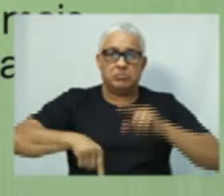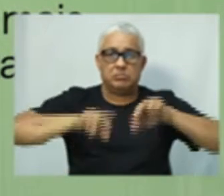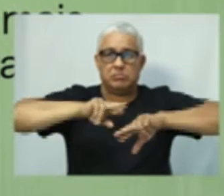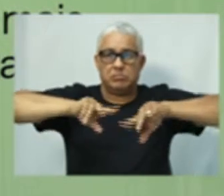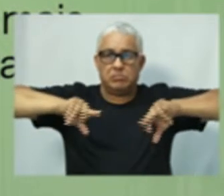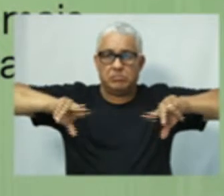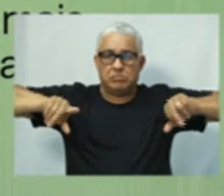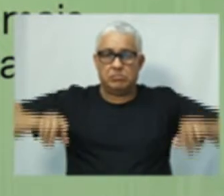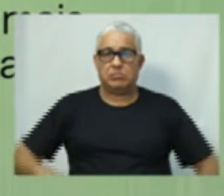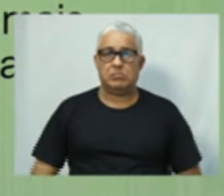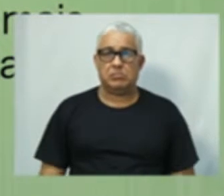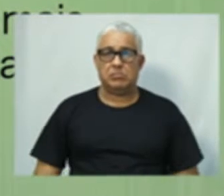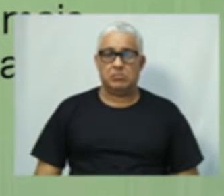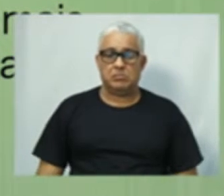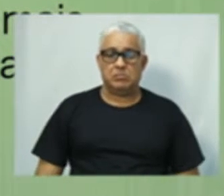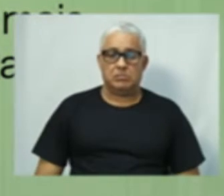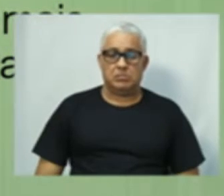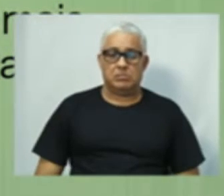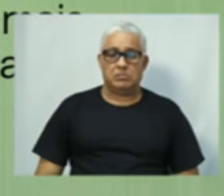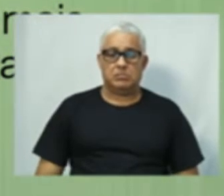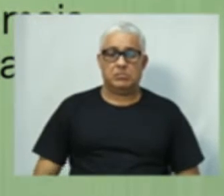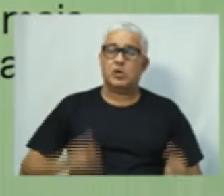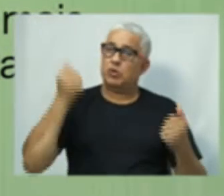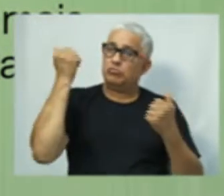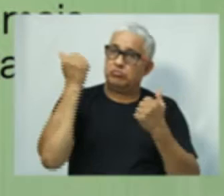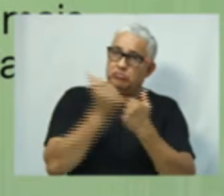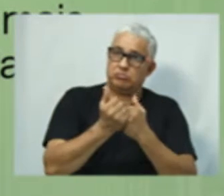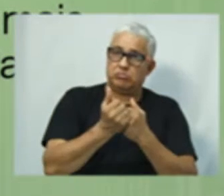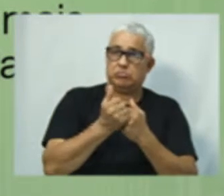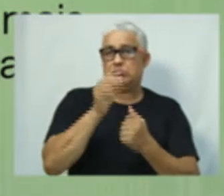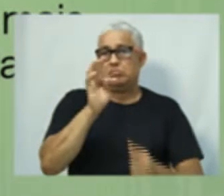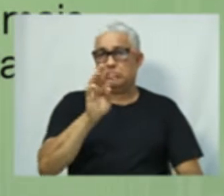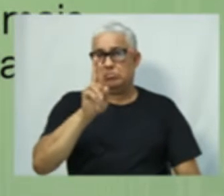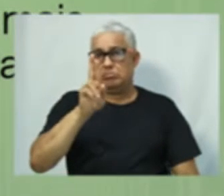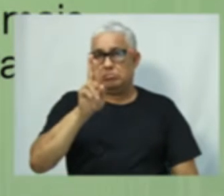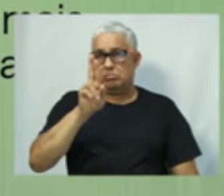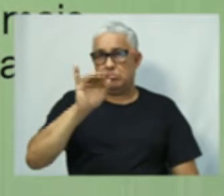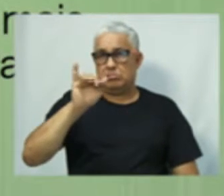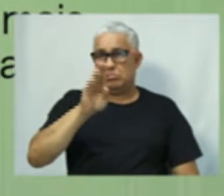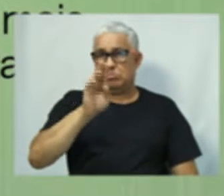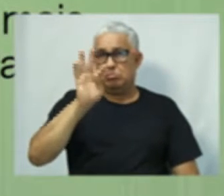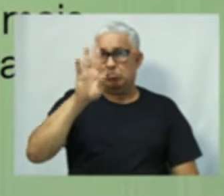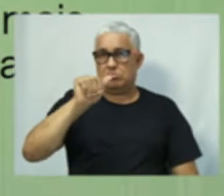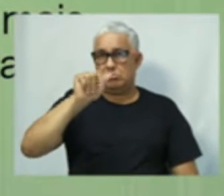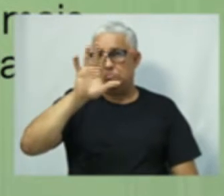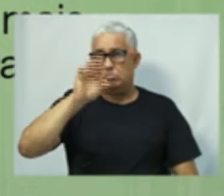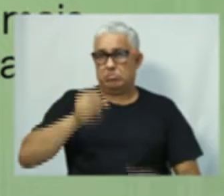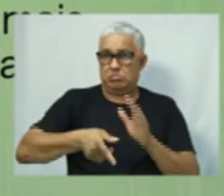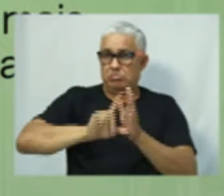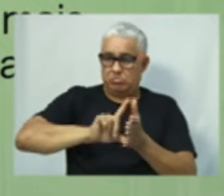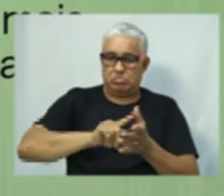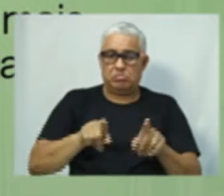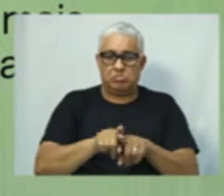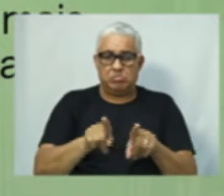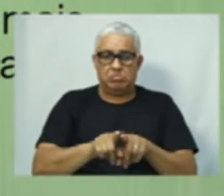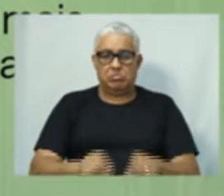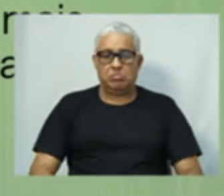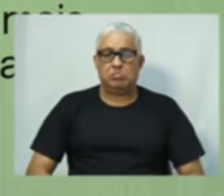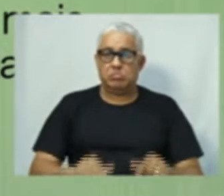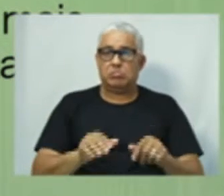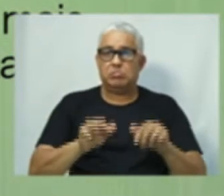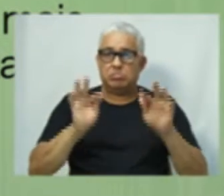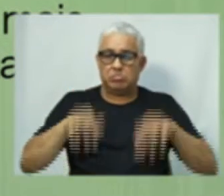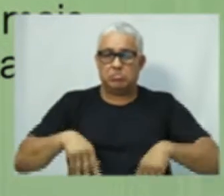mercadorias, abrangidos pela substituição tributária, que consiste em antecipação e encerração de tributos do